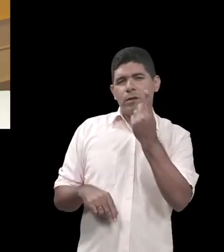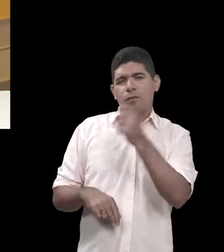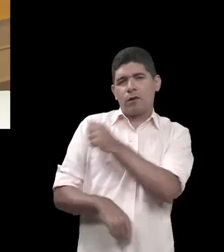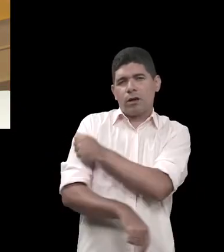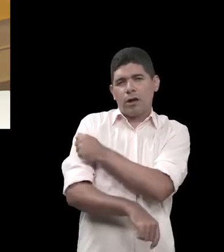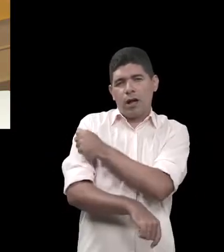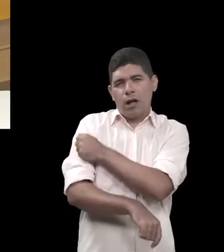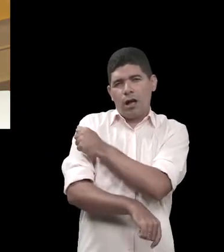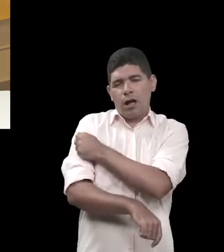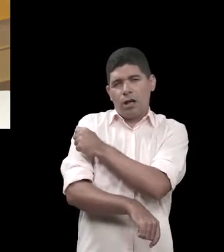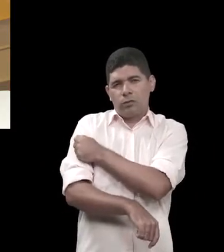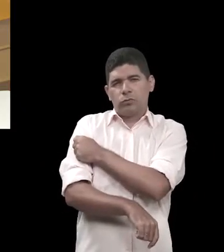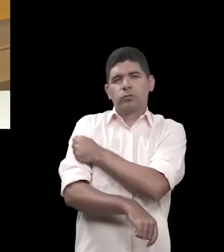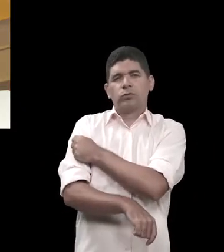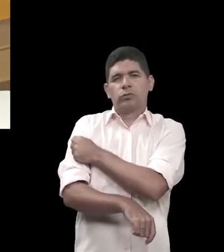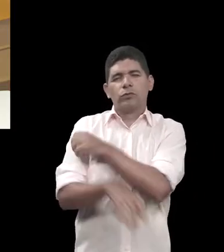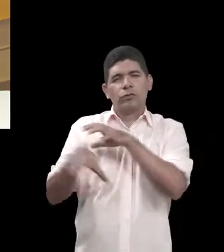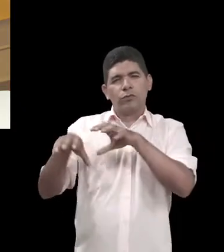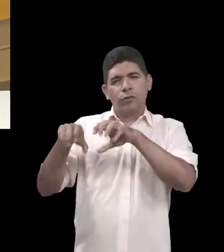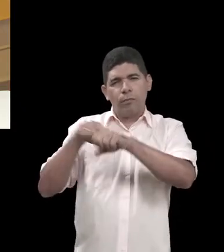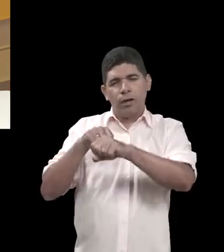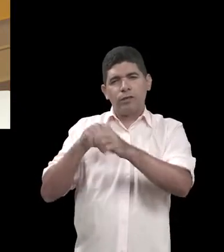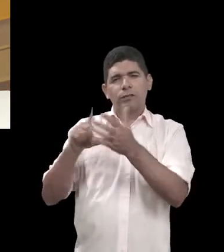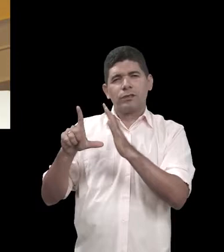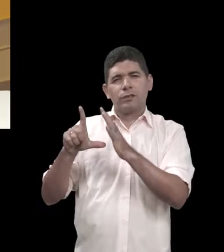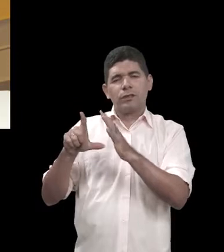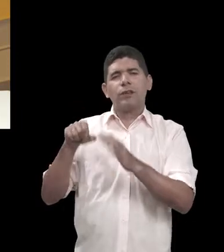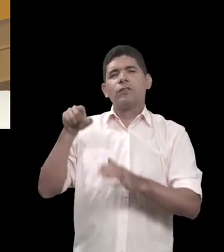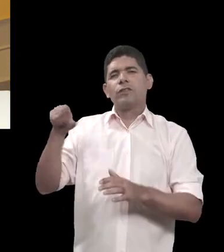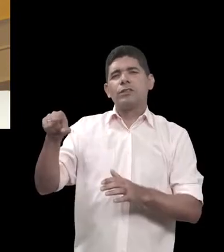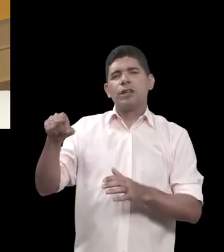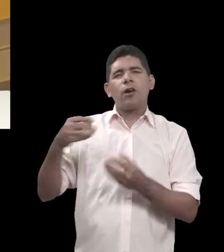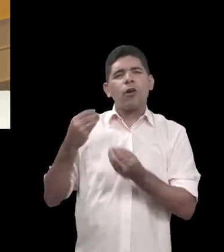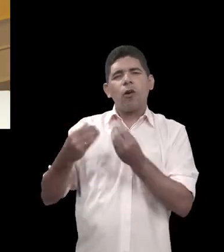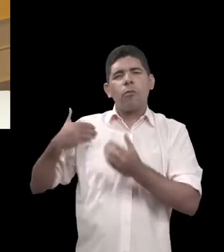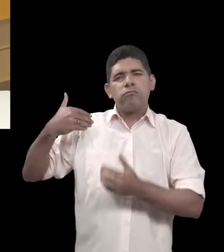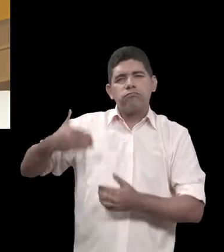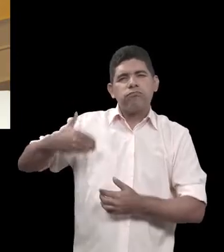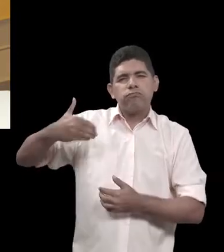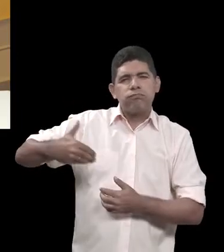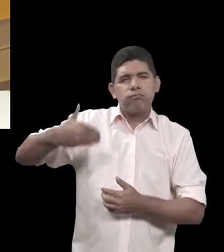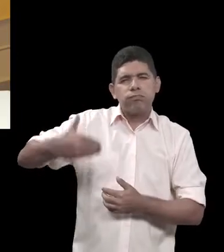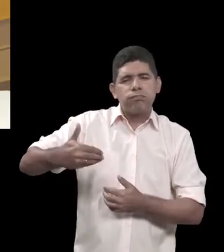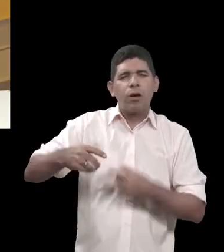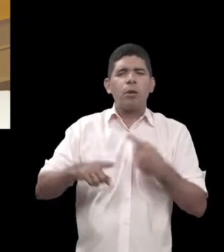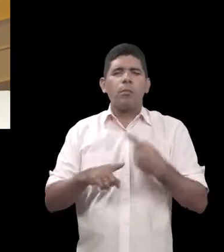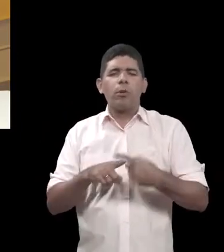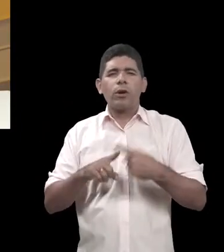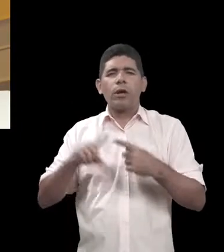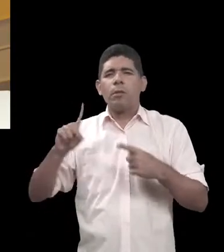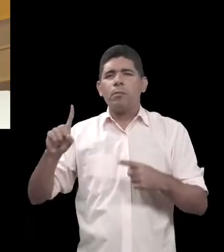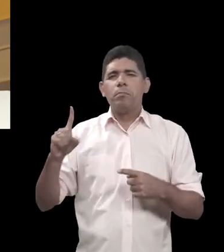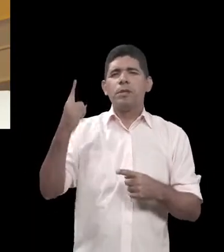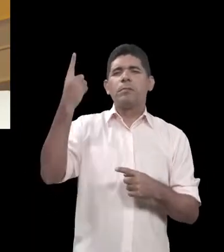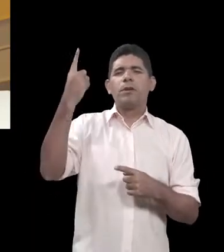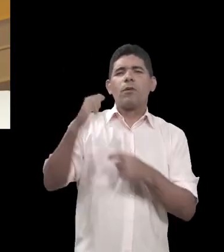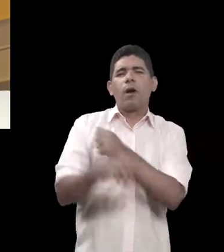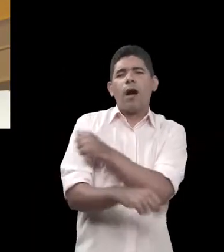sua trajetória, né? Porque o porquê, né, de ser o primeiro aluno graduado, teve